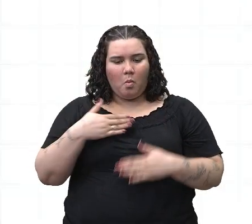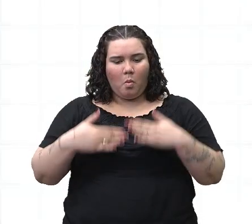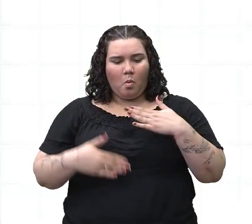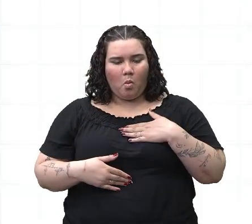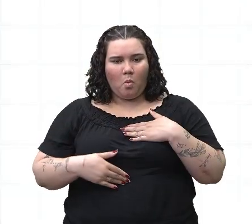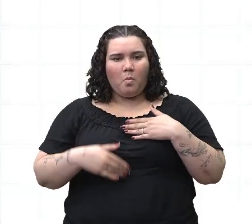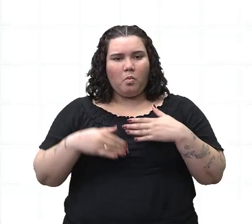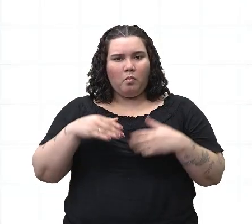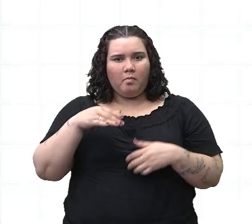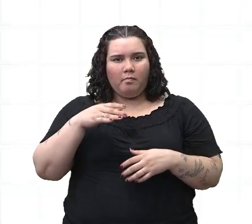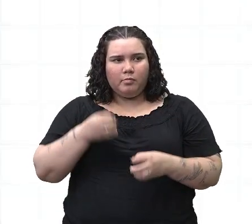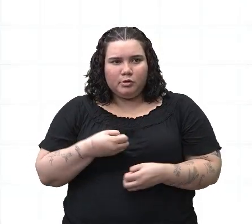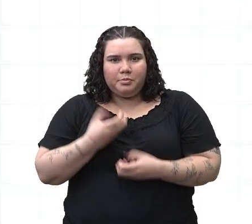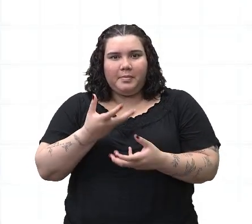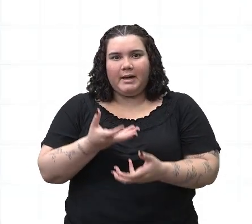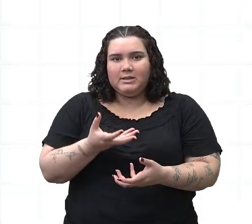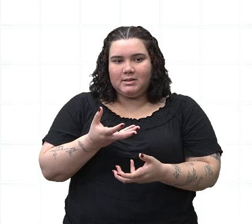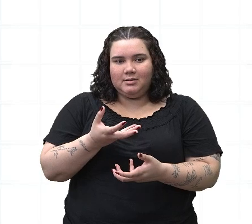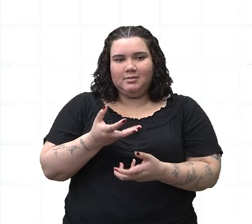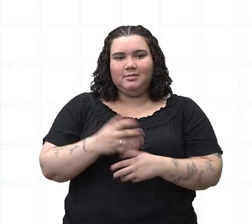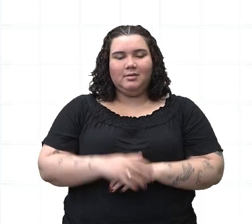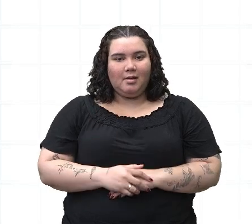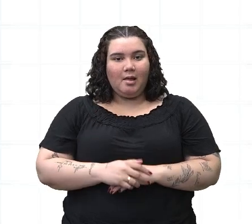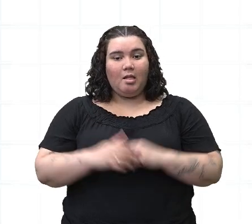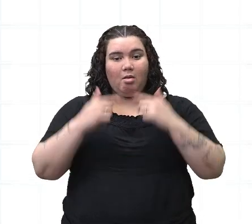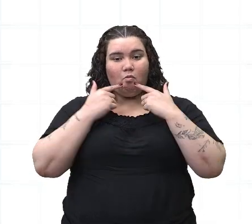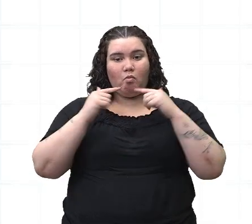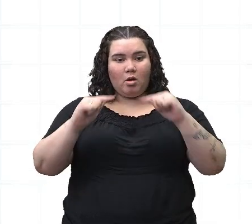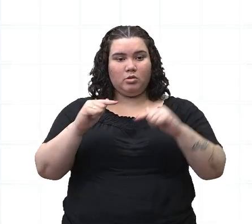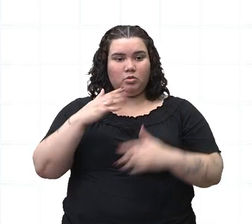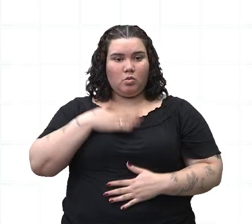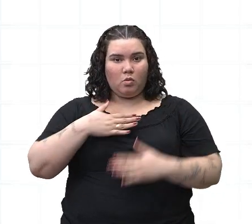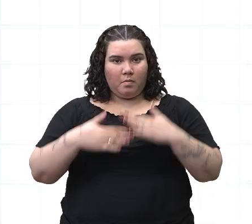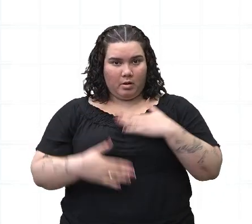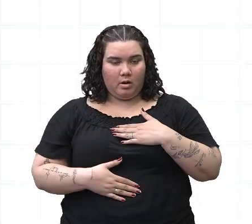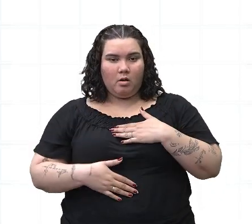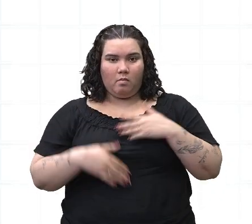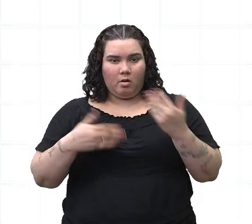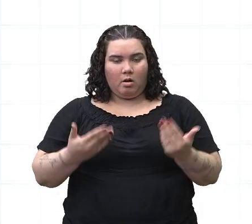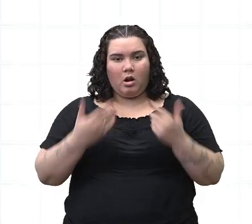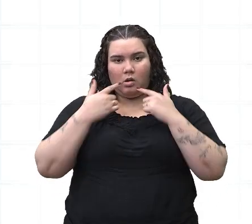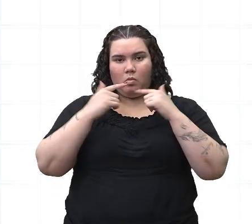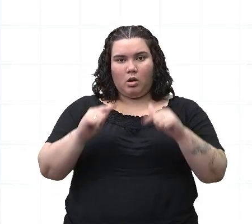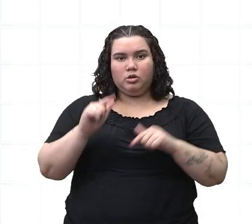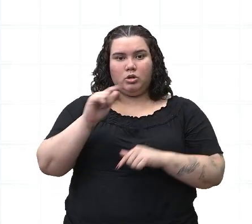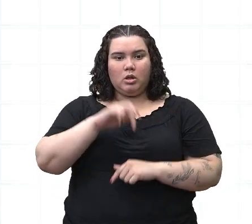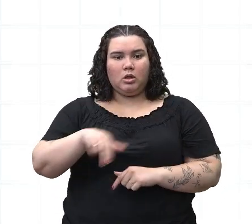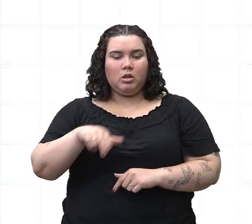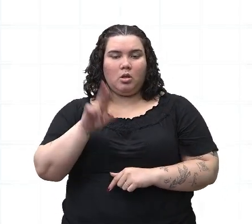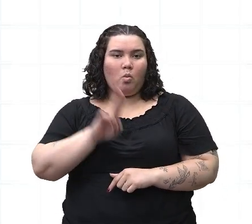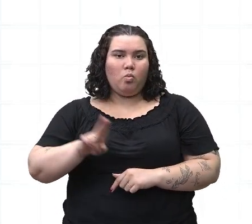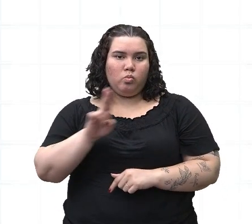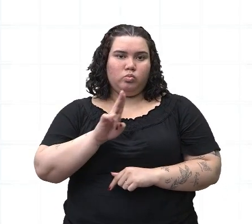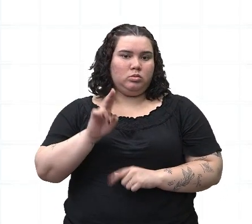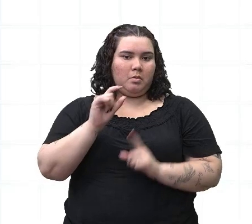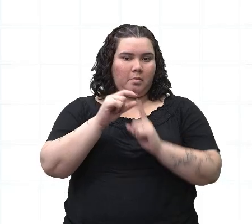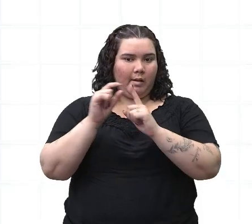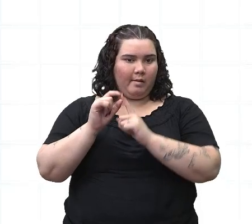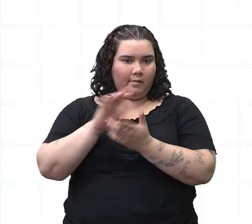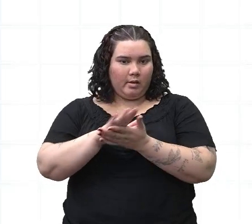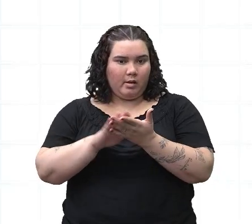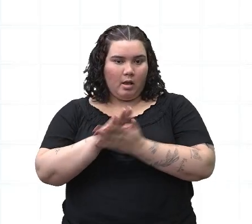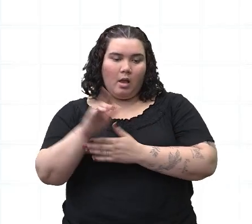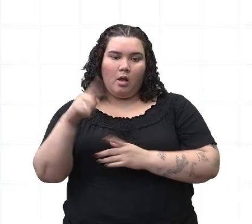corpo fala. A linguagem corporal, também chamada de não verbal, é uma forma de comunicação do